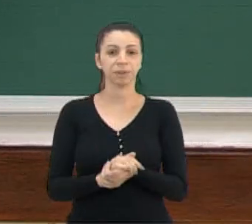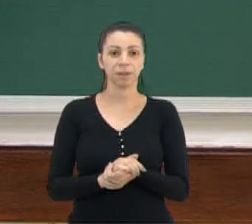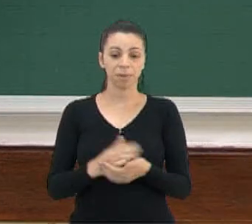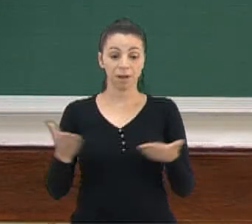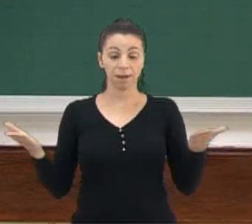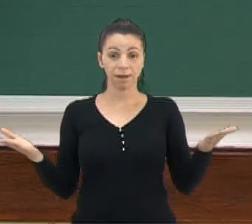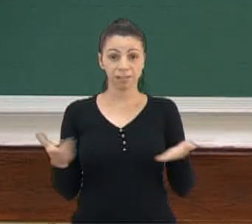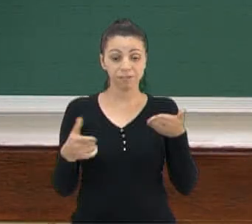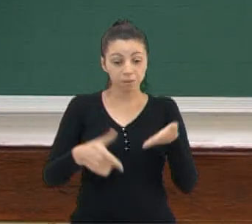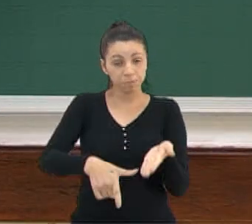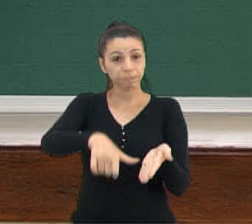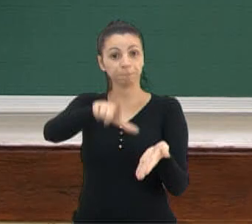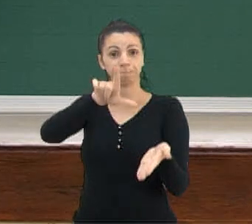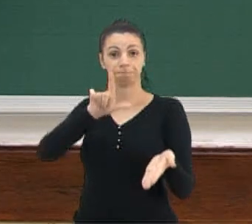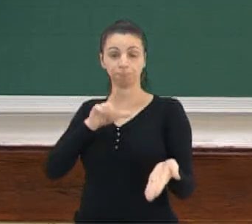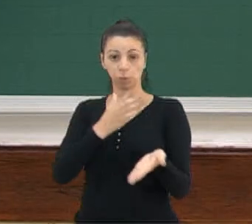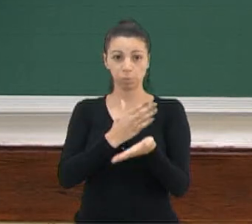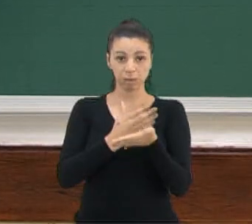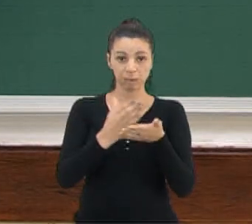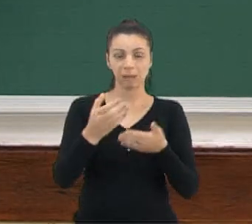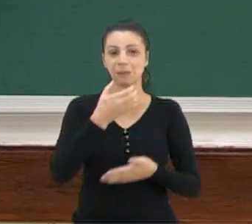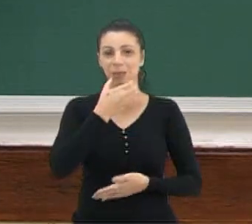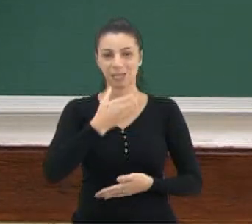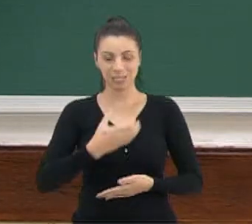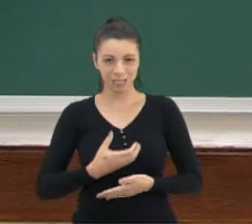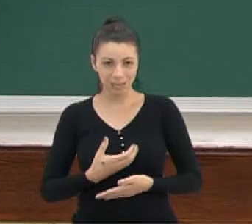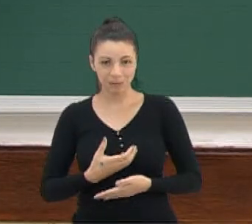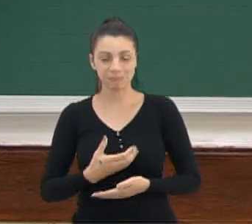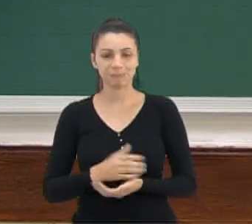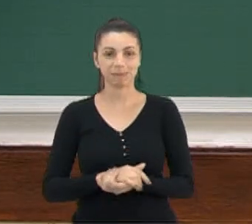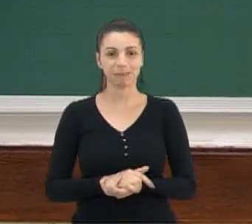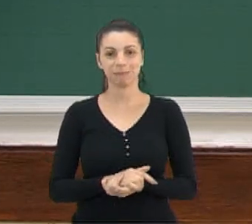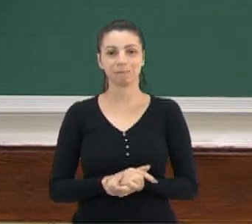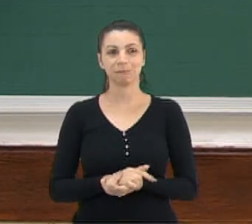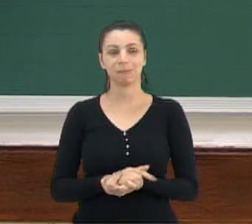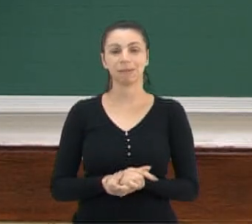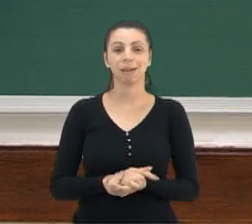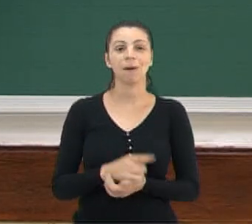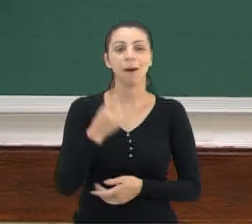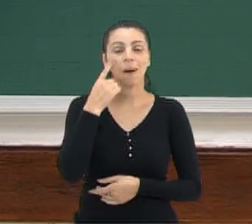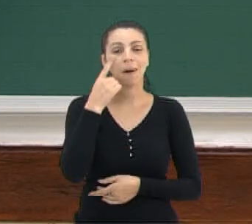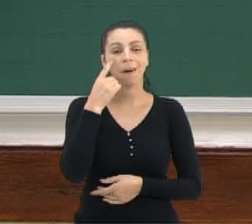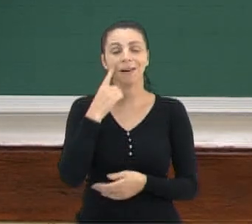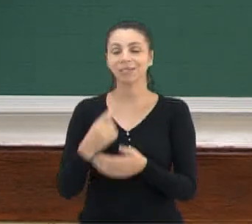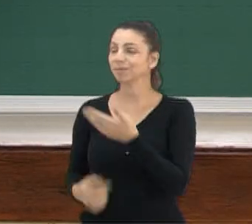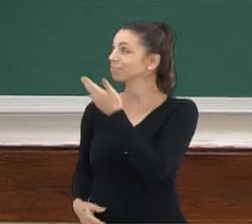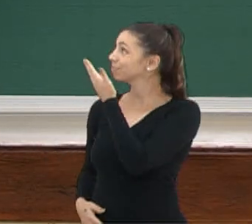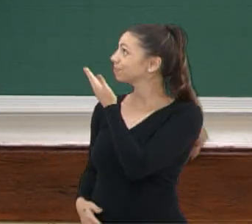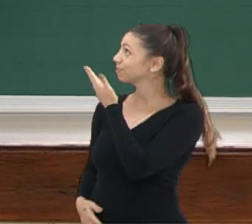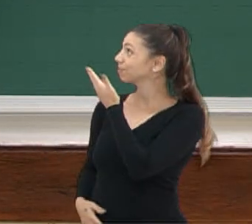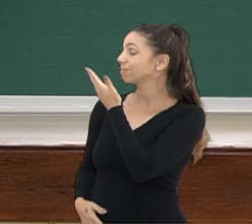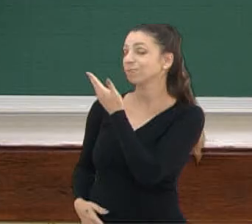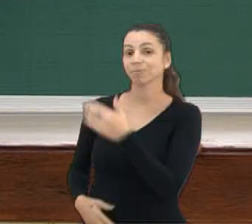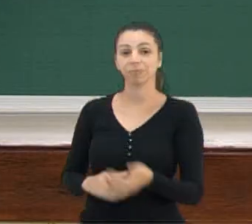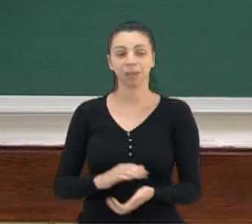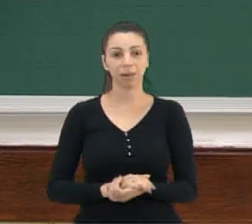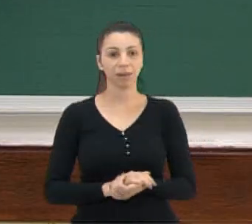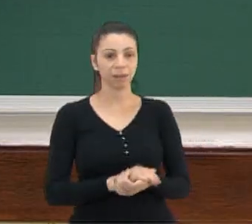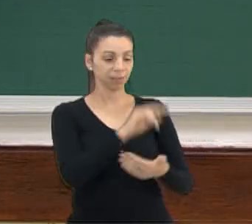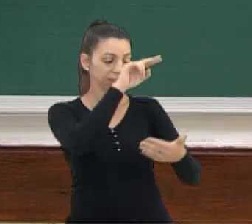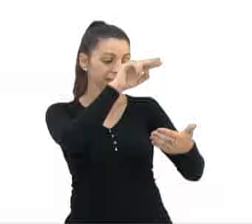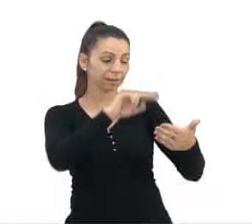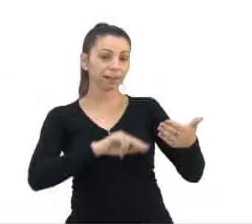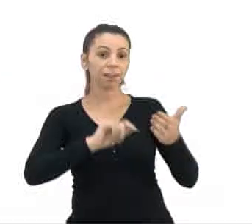vocês ficarem com um gostinho de Natal, né? E vamos ler um editorial sobre o Natal,